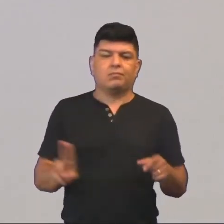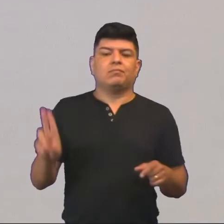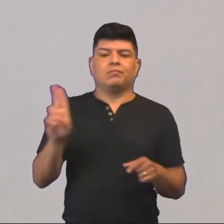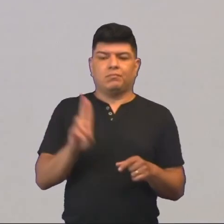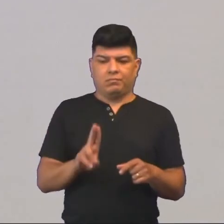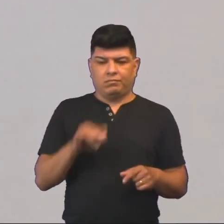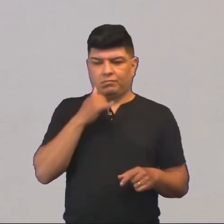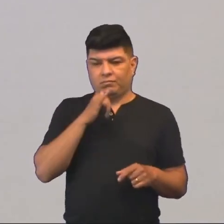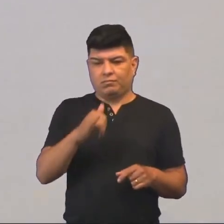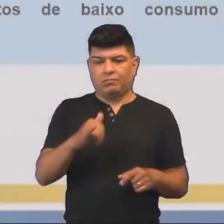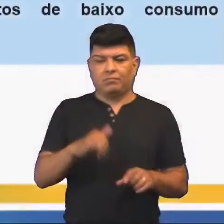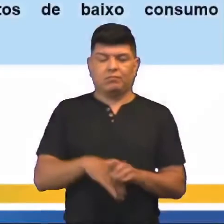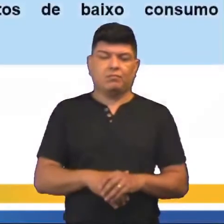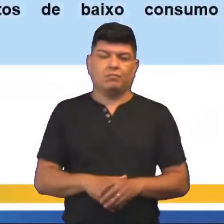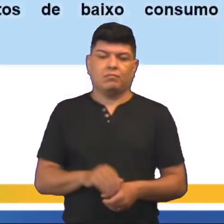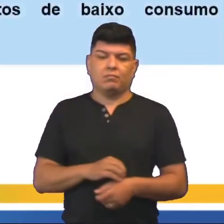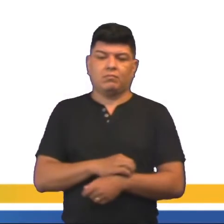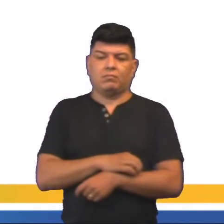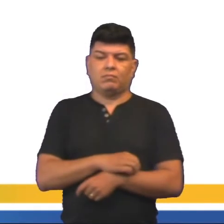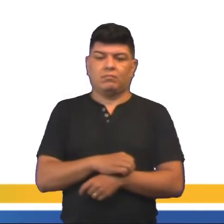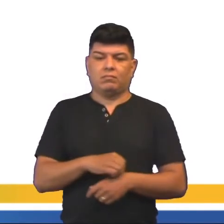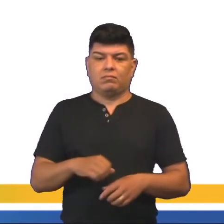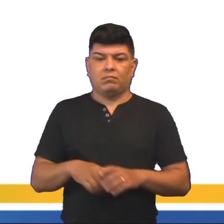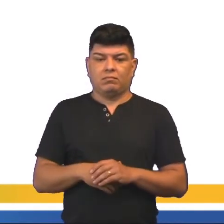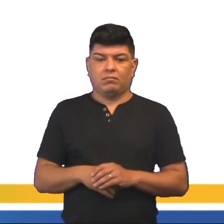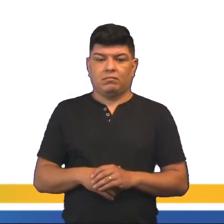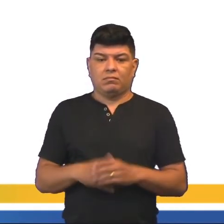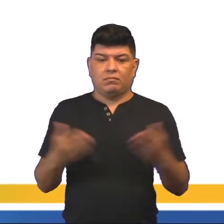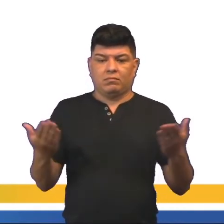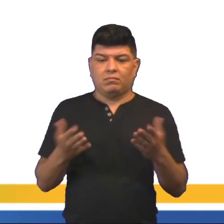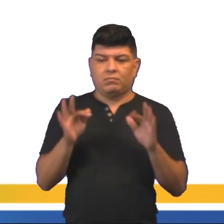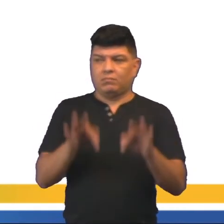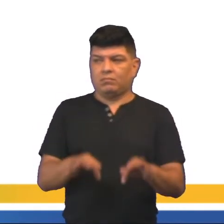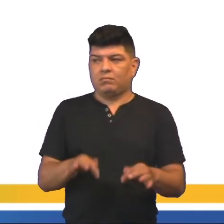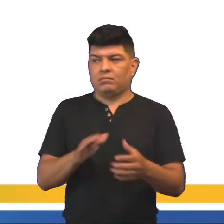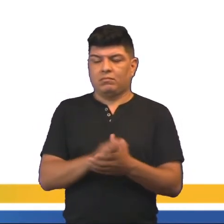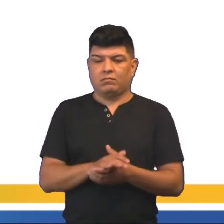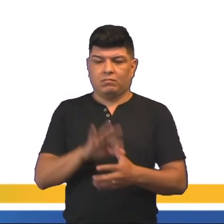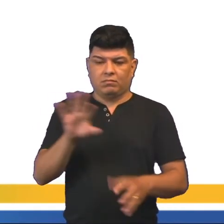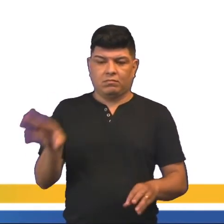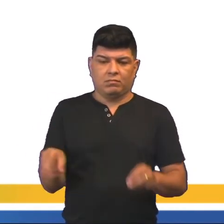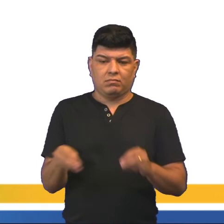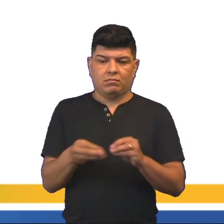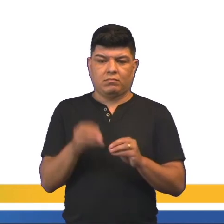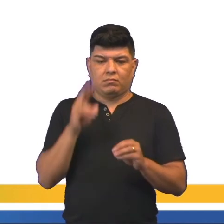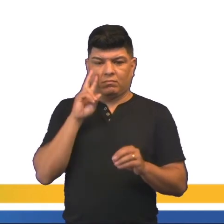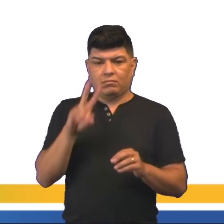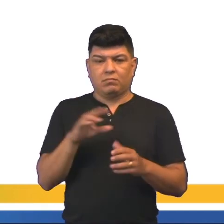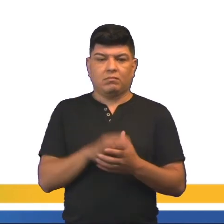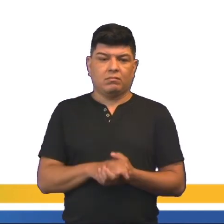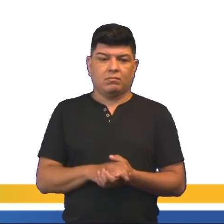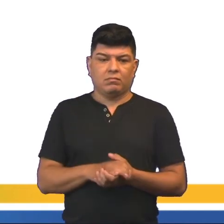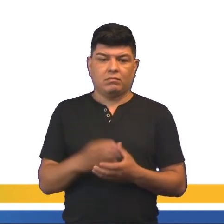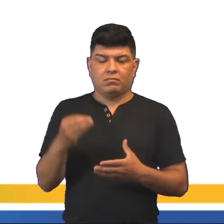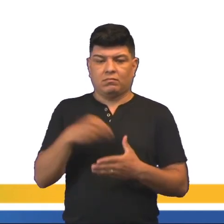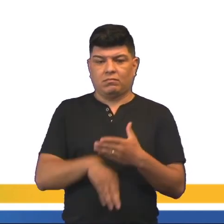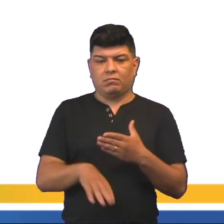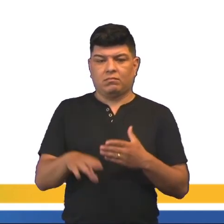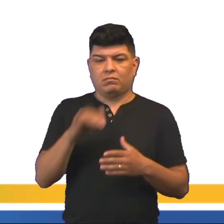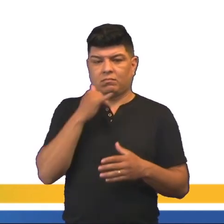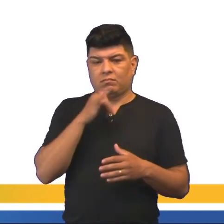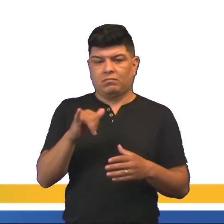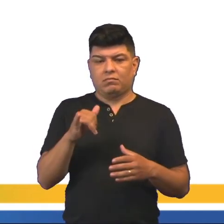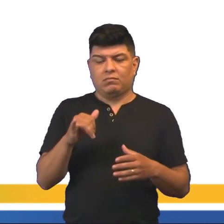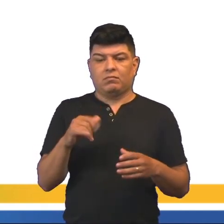demanda pelo consumo energético. E aqui, para a gente fechar, a gente tem um resumão do que a gente viu. Ó. Dentro das fontes